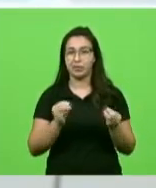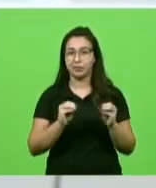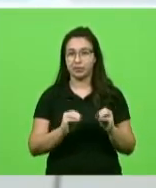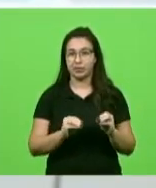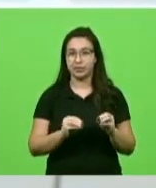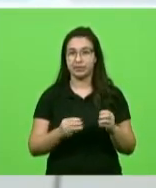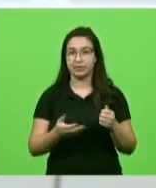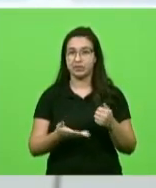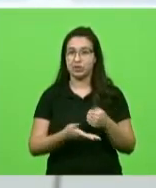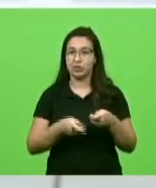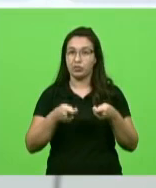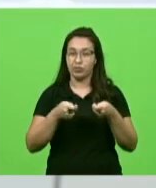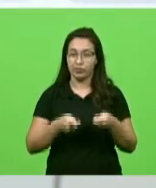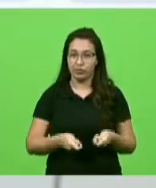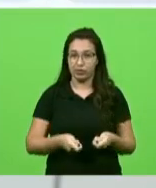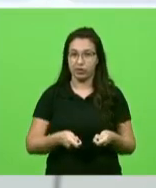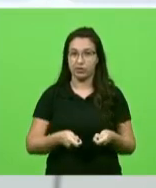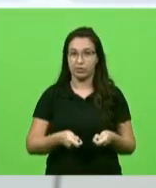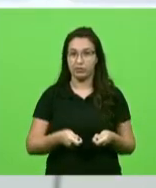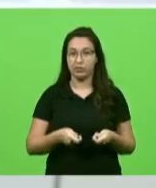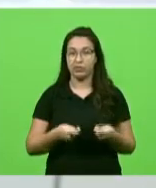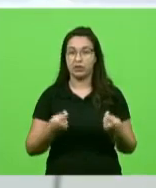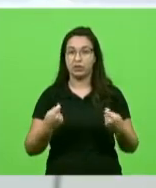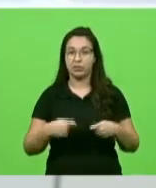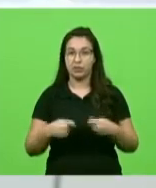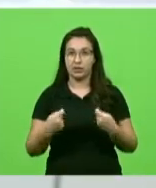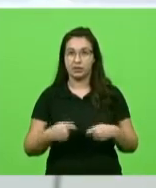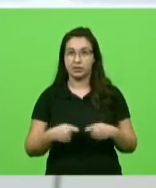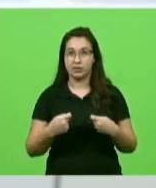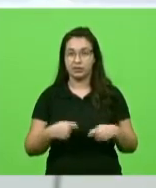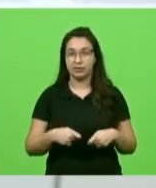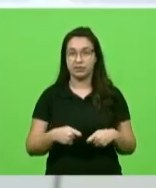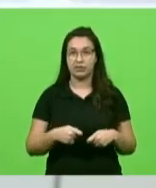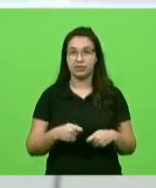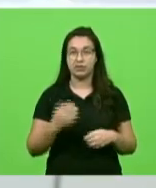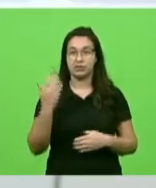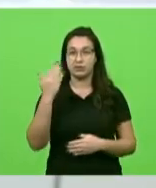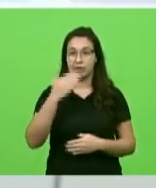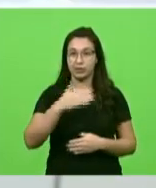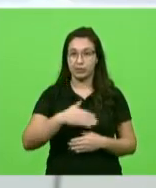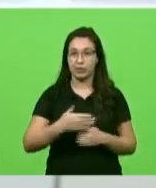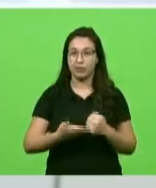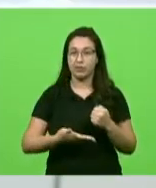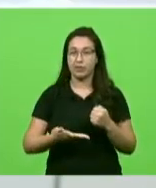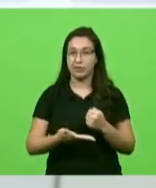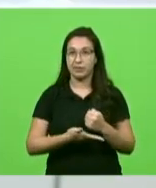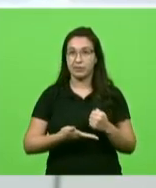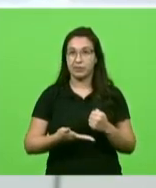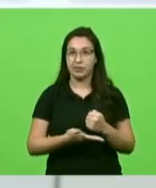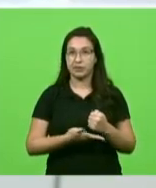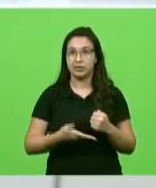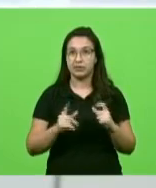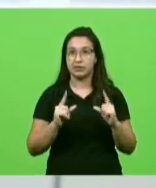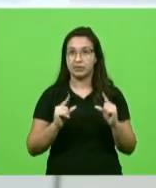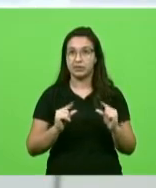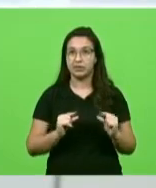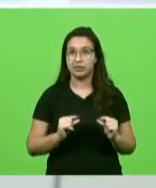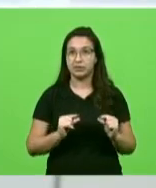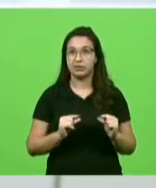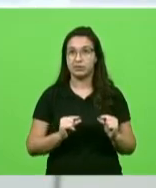sólida que necessariamente deveria ser acompanhada de lastro probatório mínimo é